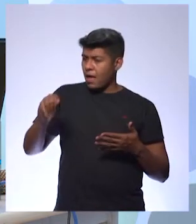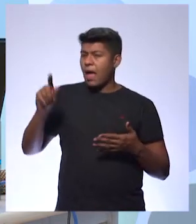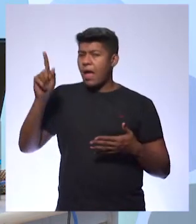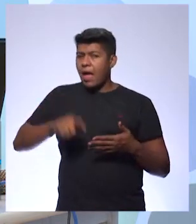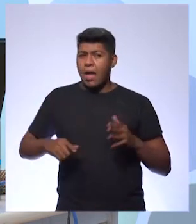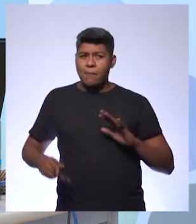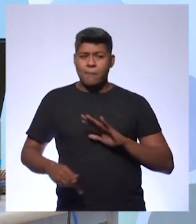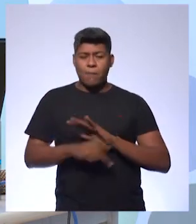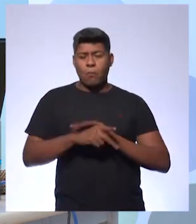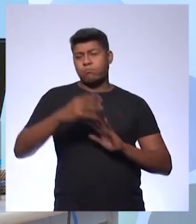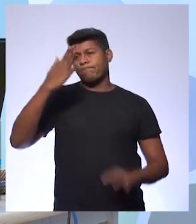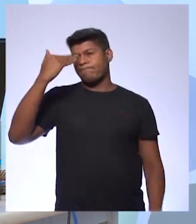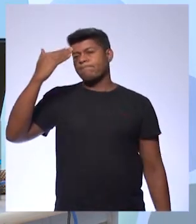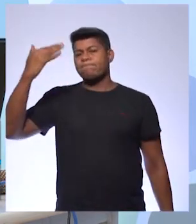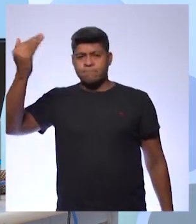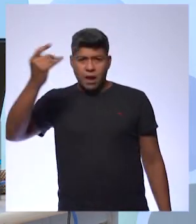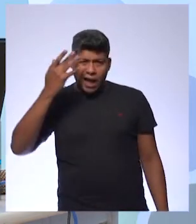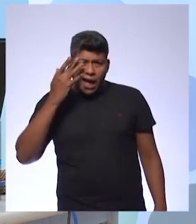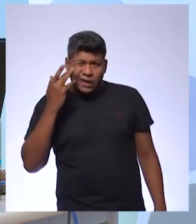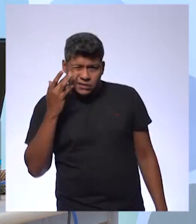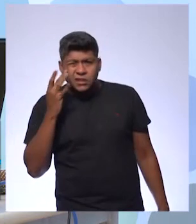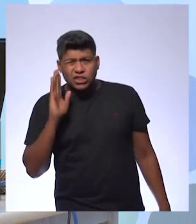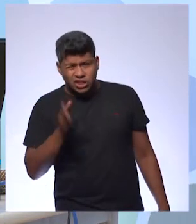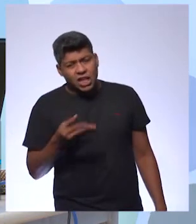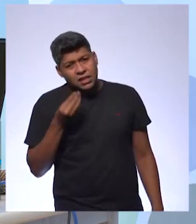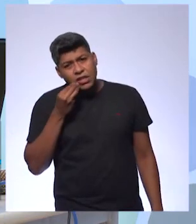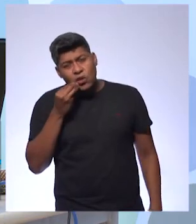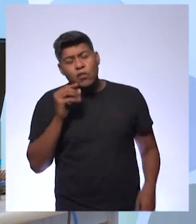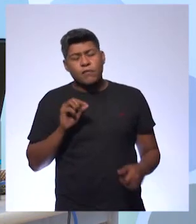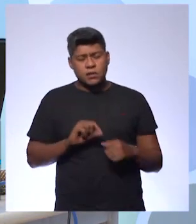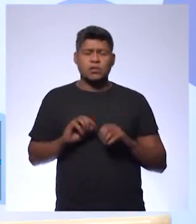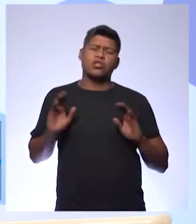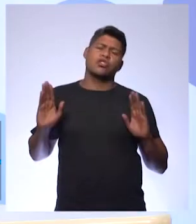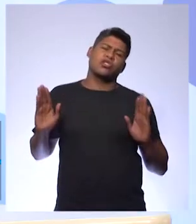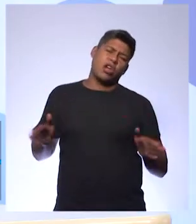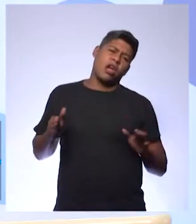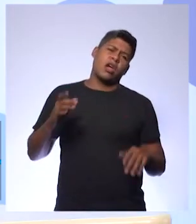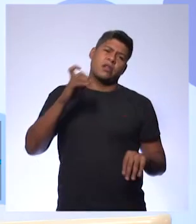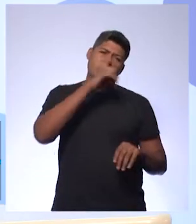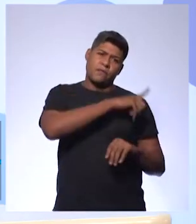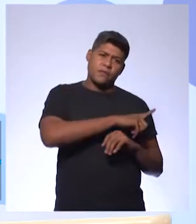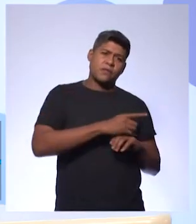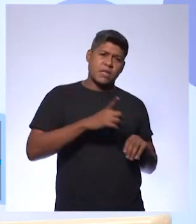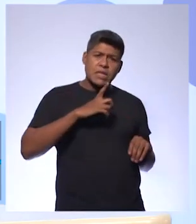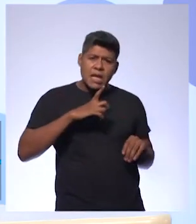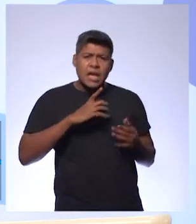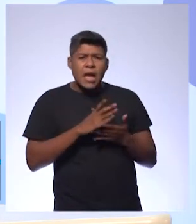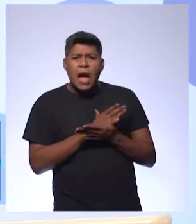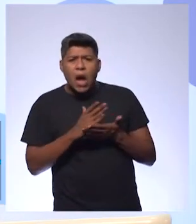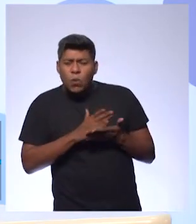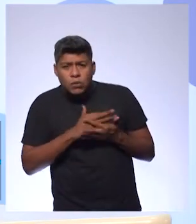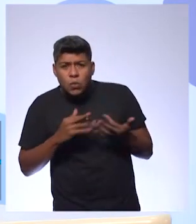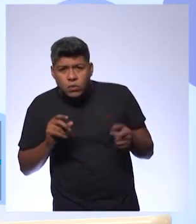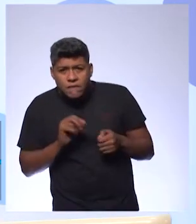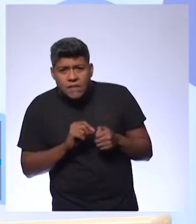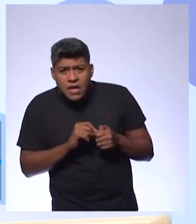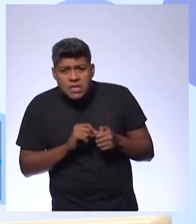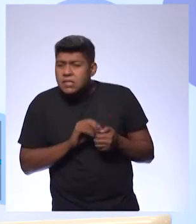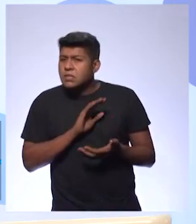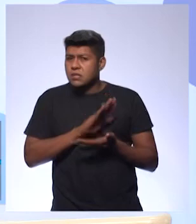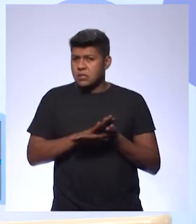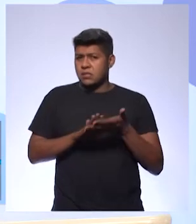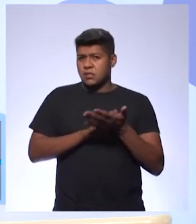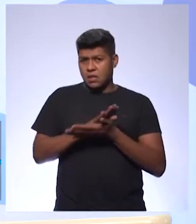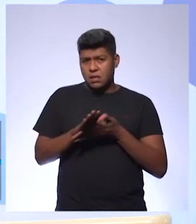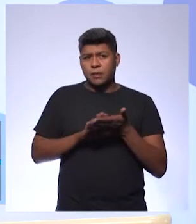coisa de gênios. Você acha? Você já tentou fazer? Já, é difícil. Você difícil. tem algum feito? Não. Não.